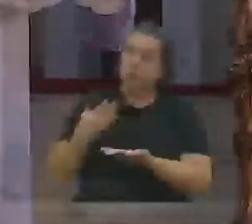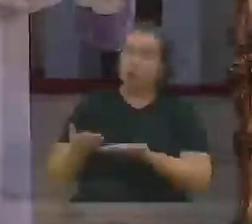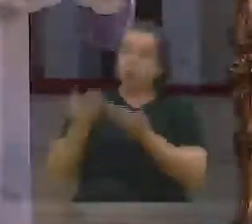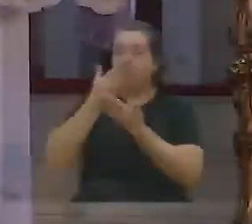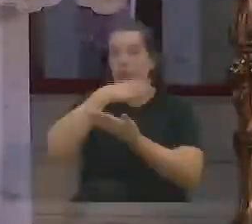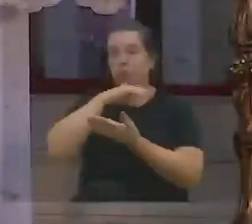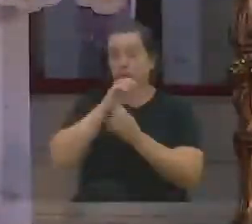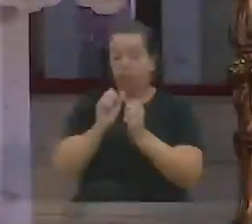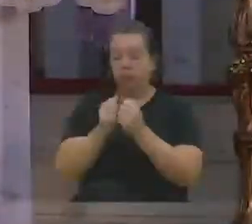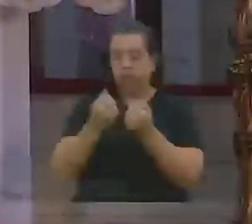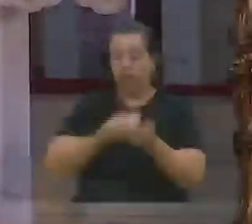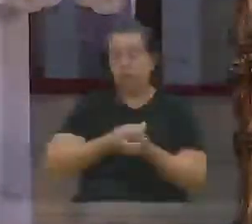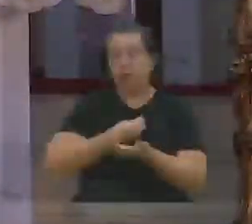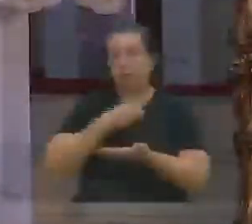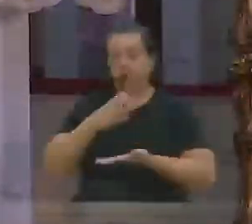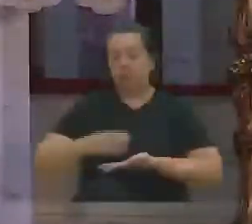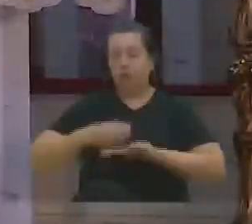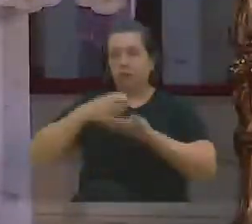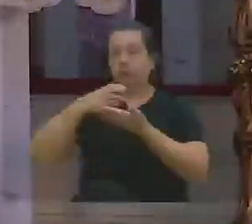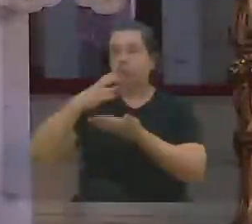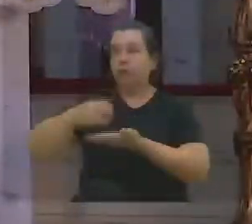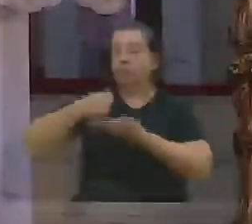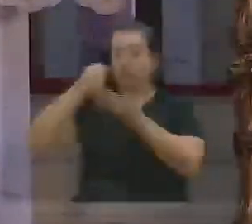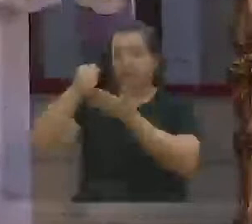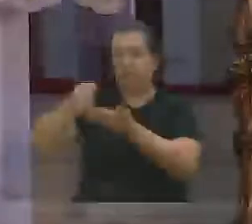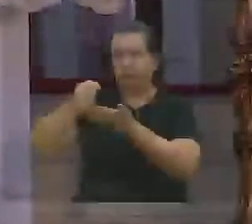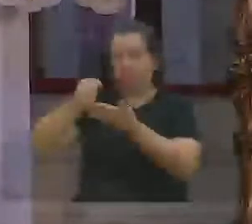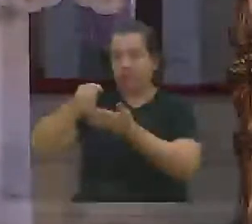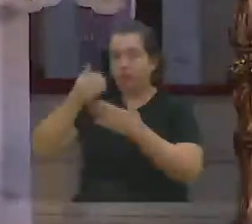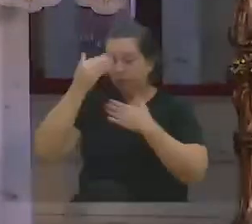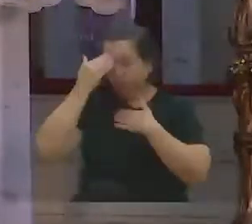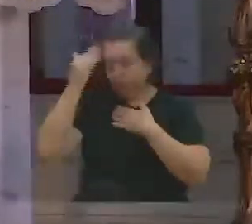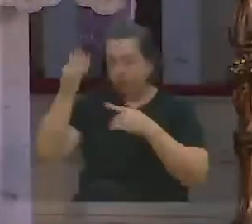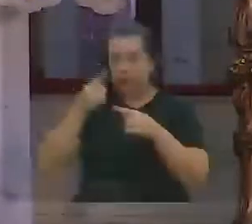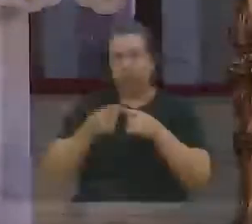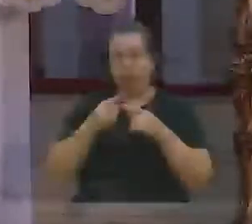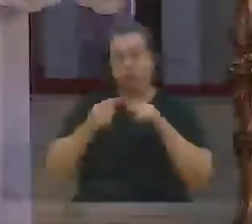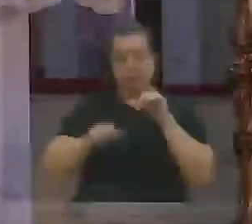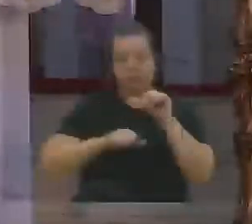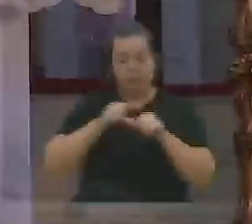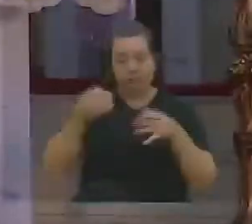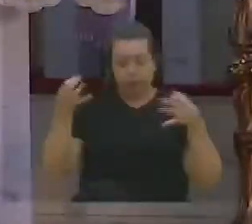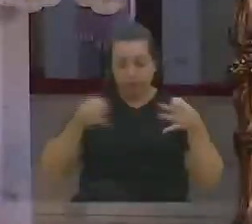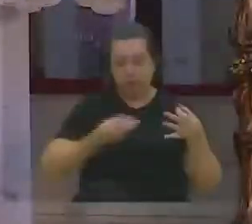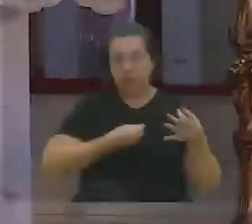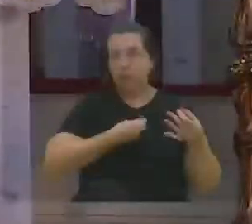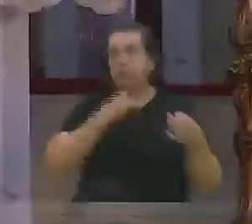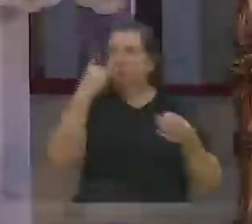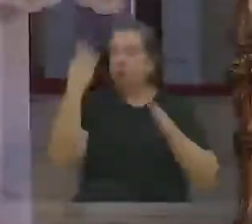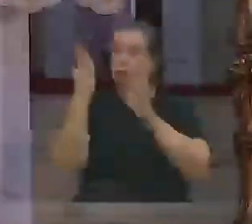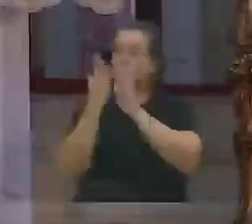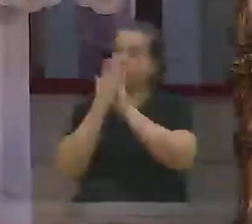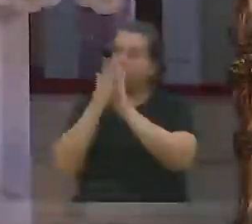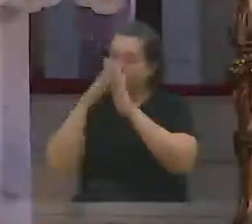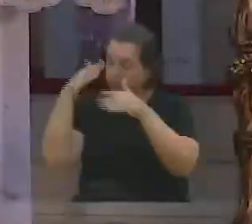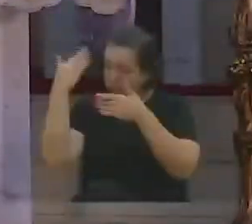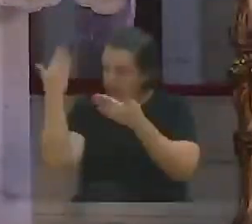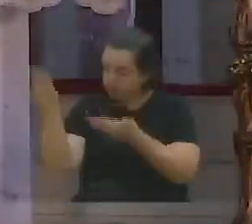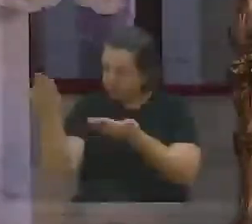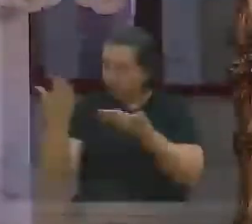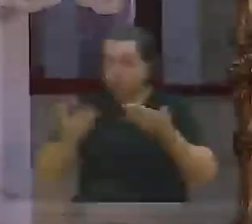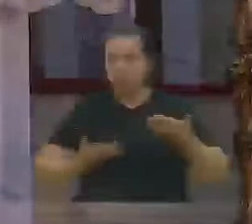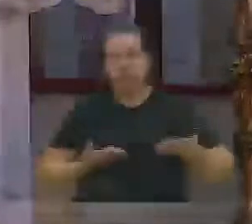vosso Filho, nós oferecemos, ó Pai, o pão da vida, o cálice da salvação. Vos agradecemos porque